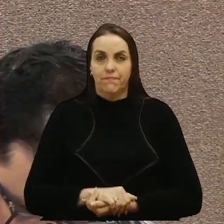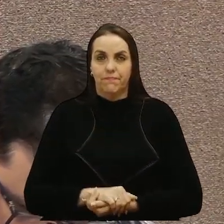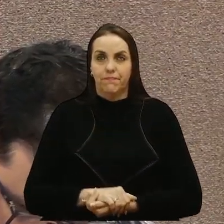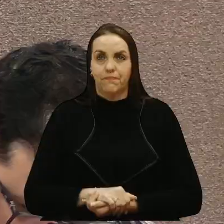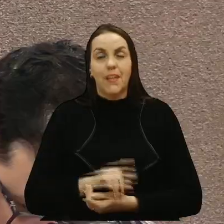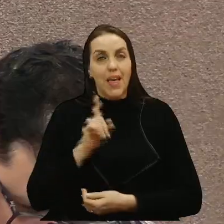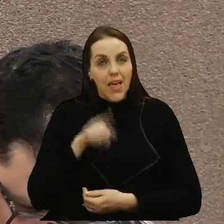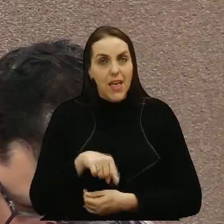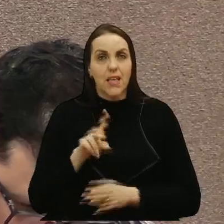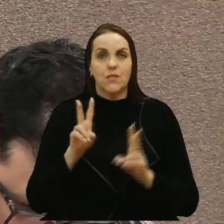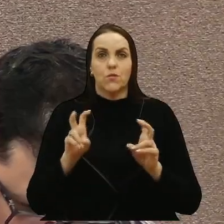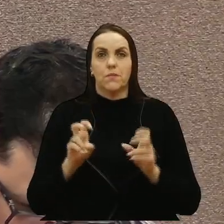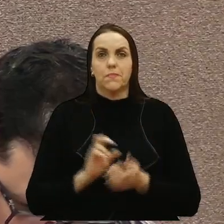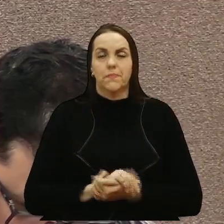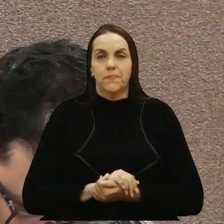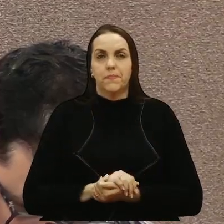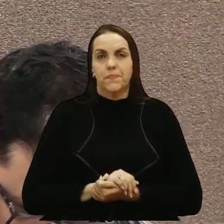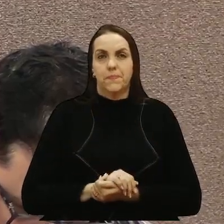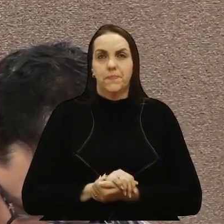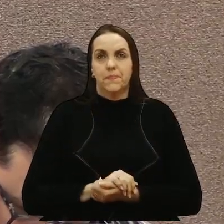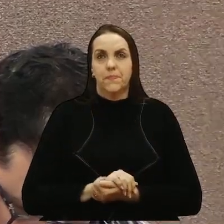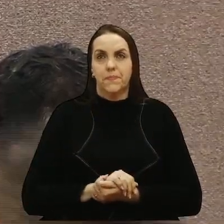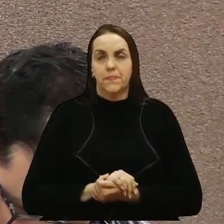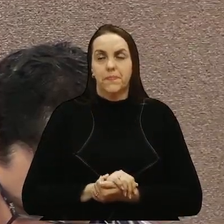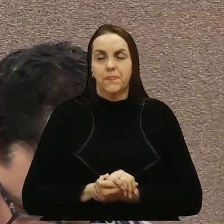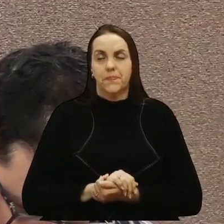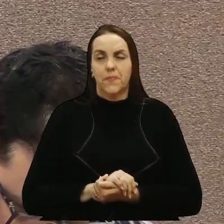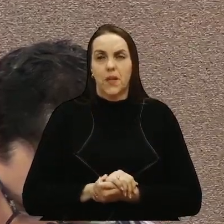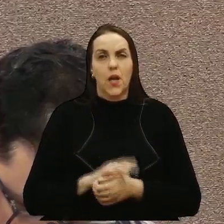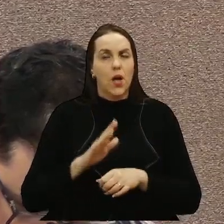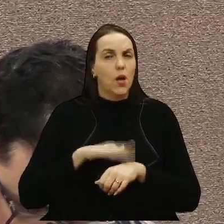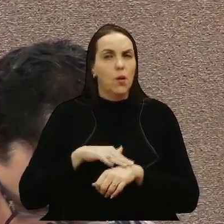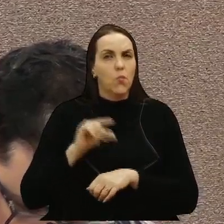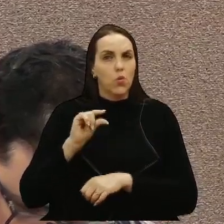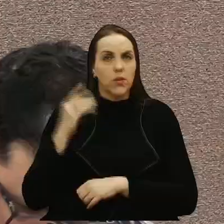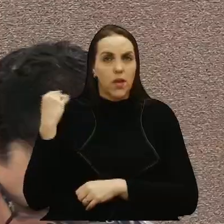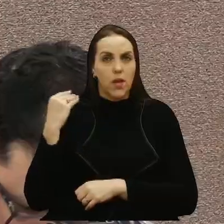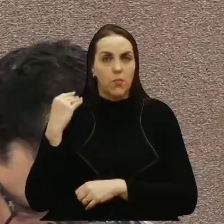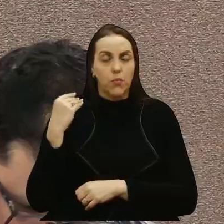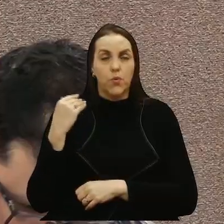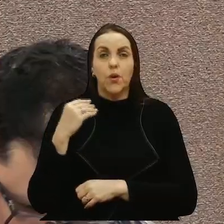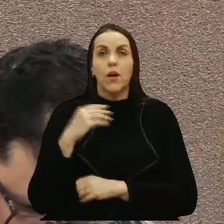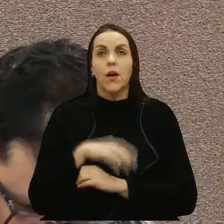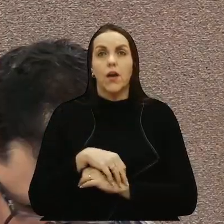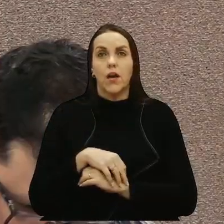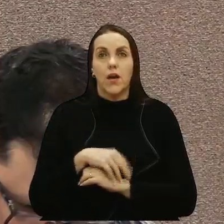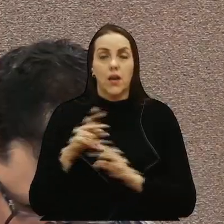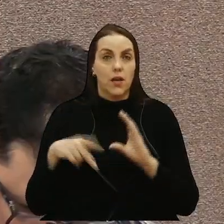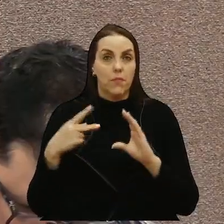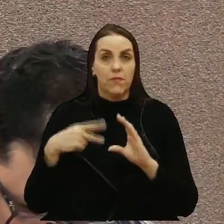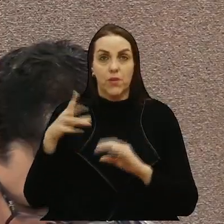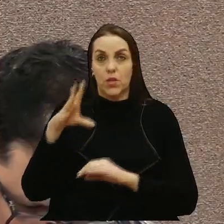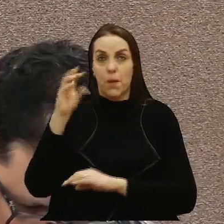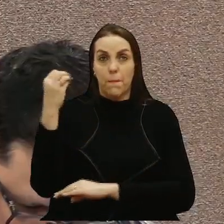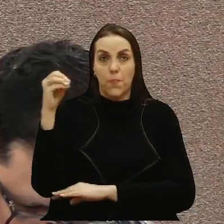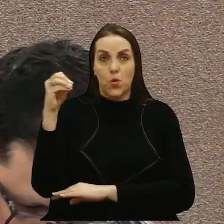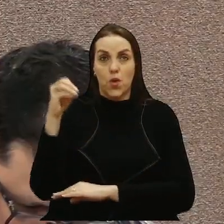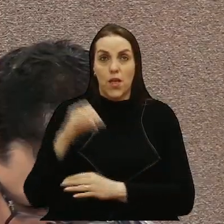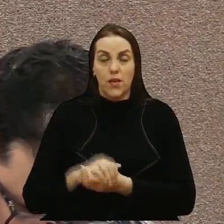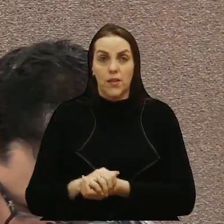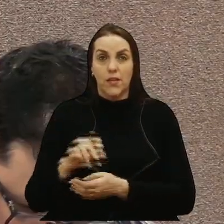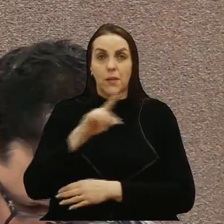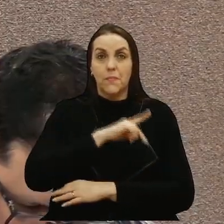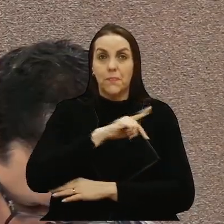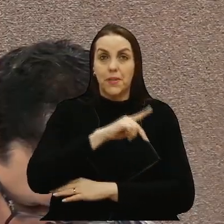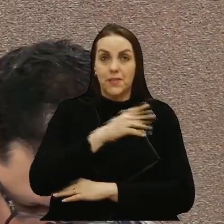Esse é o tema. Nós tivemos há pouco agora, na Câmara Municipal de Porto Alegre, o assunto está em alta. A presidente